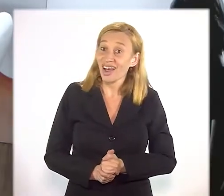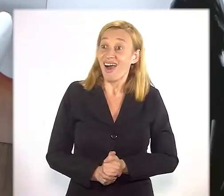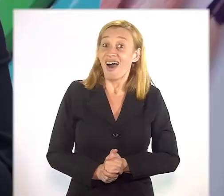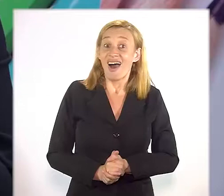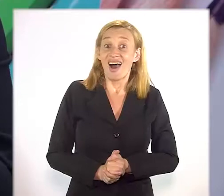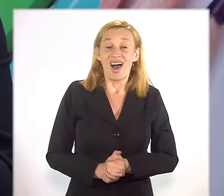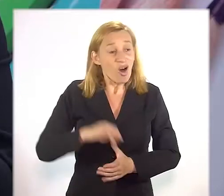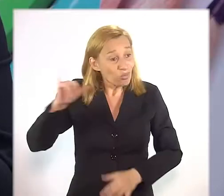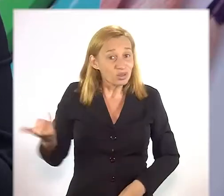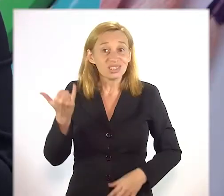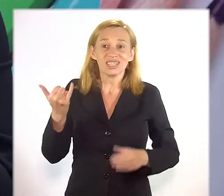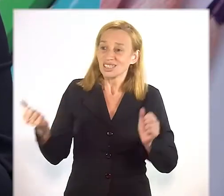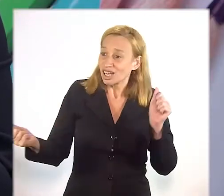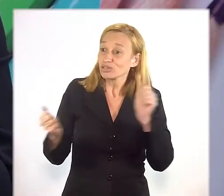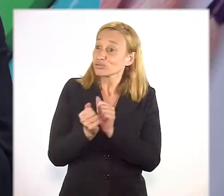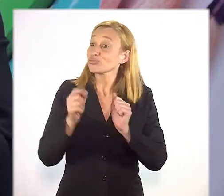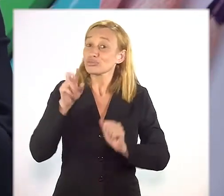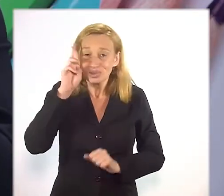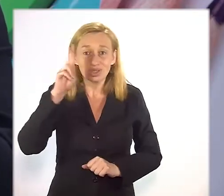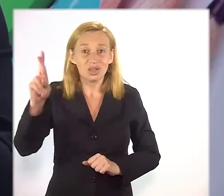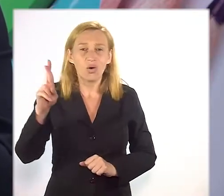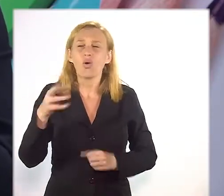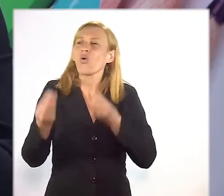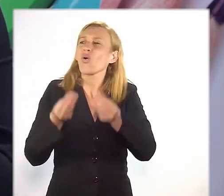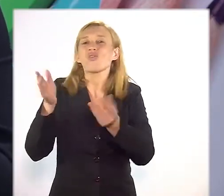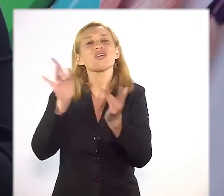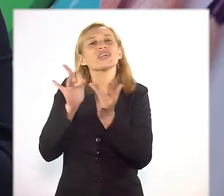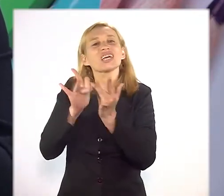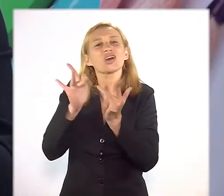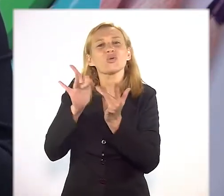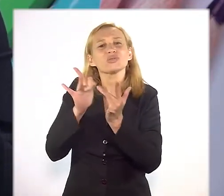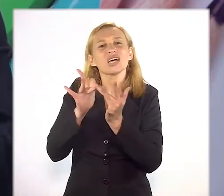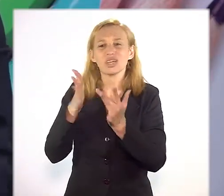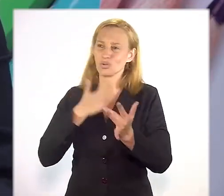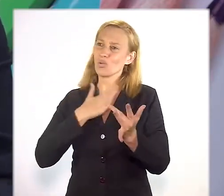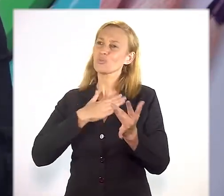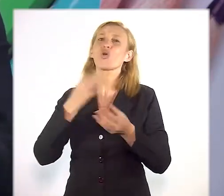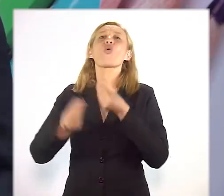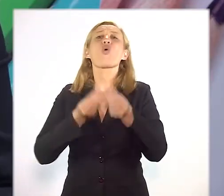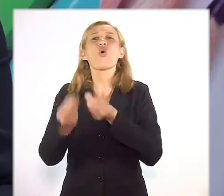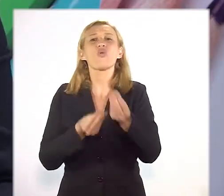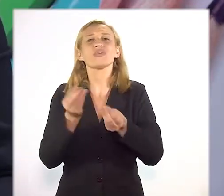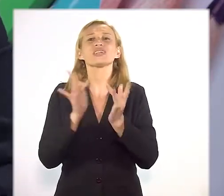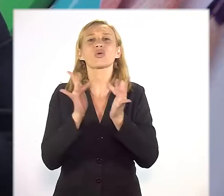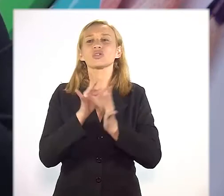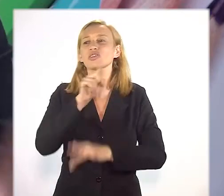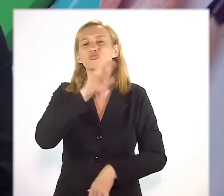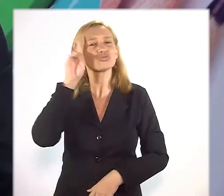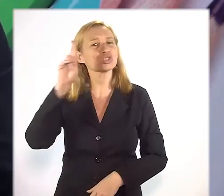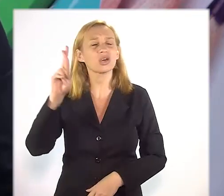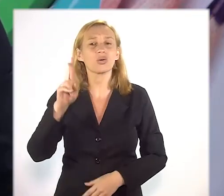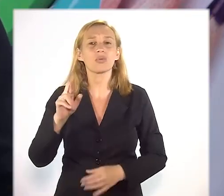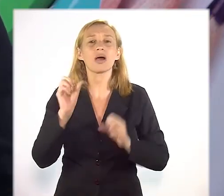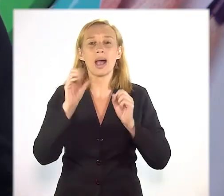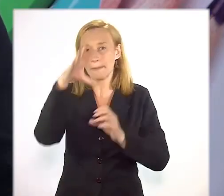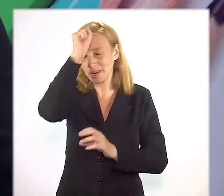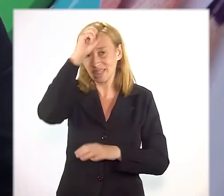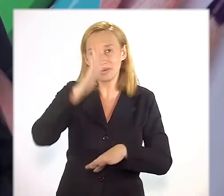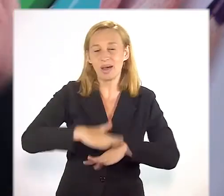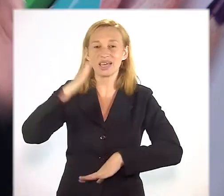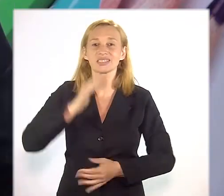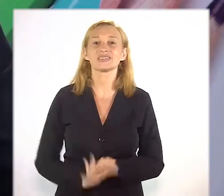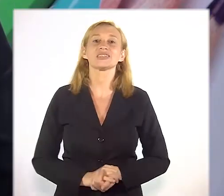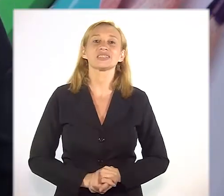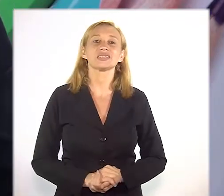com o professor Pacheco do lado. Professor, como é que faz para entrar em contato? Já que você está falando, entre em contato comigo, como é que a gente faz para entrar em contato,